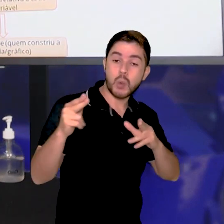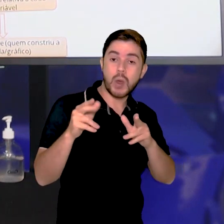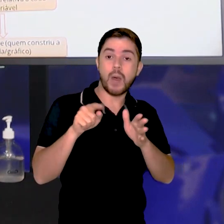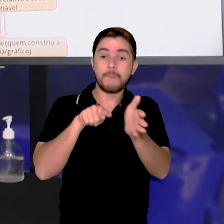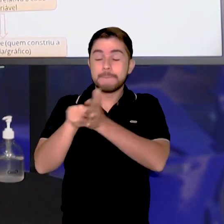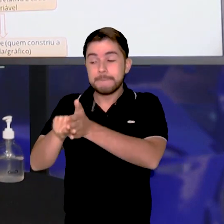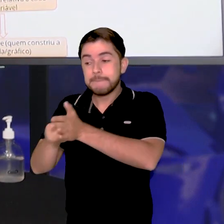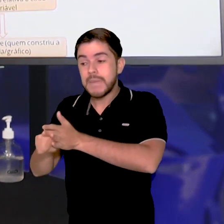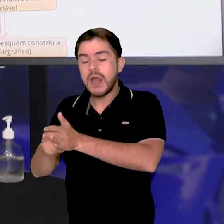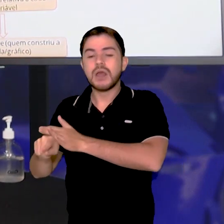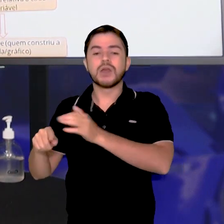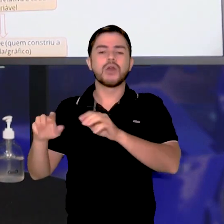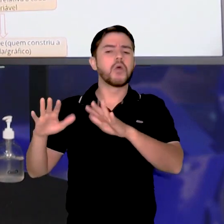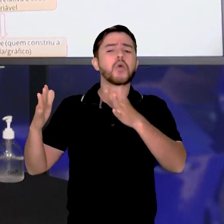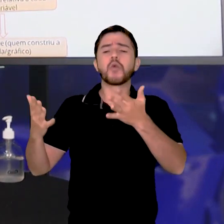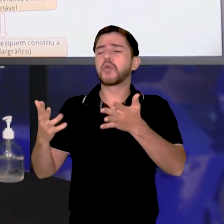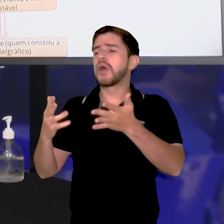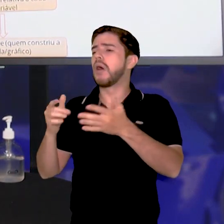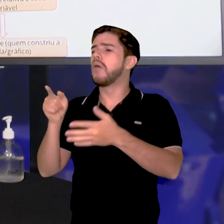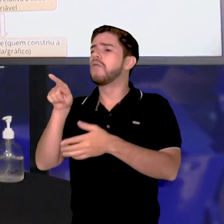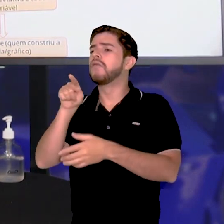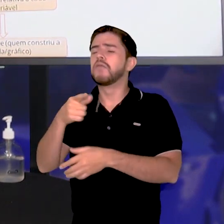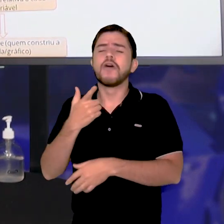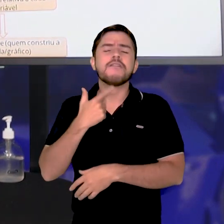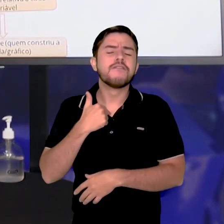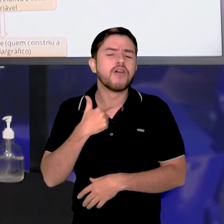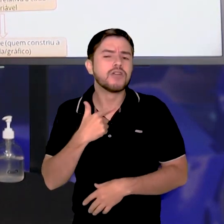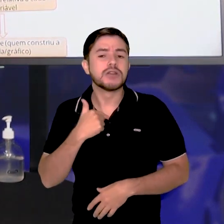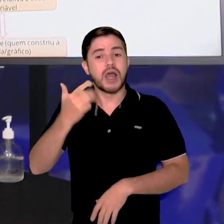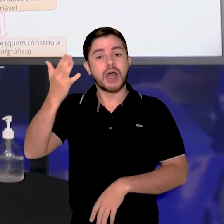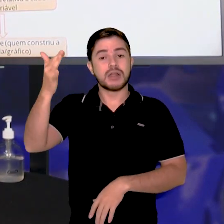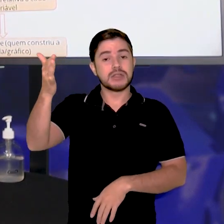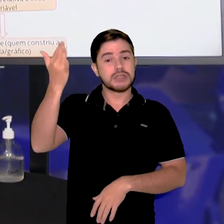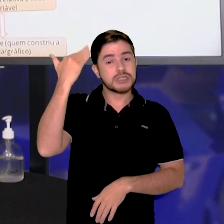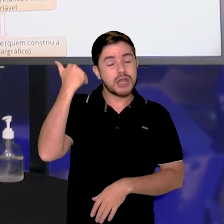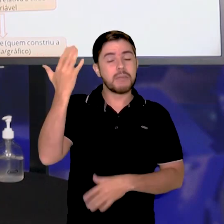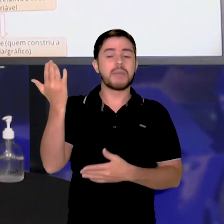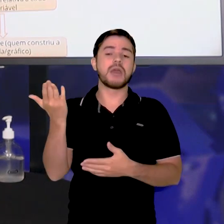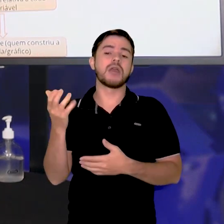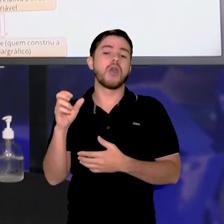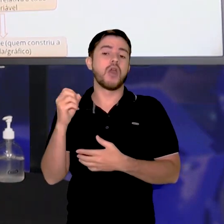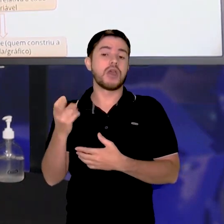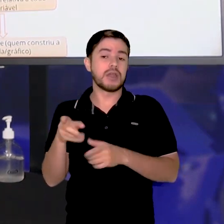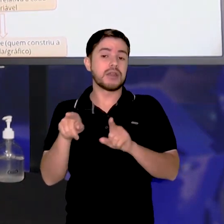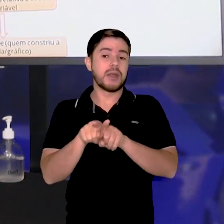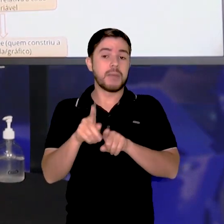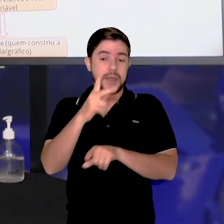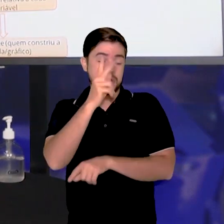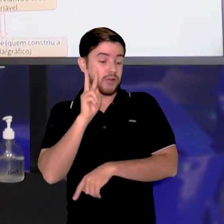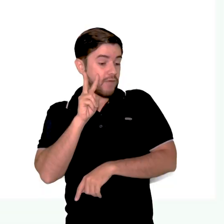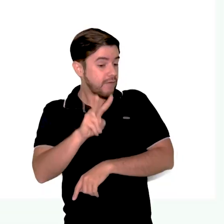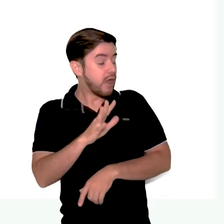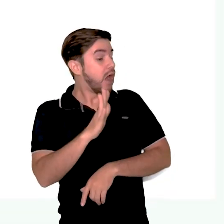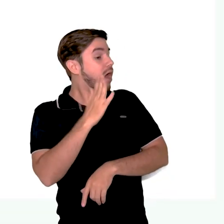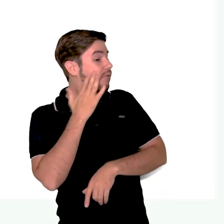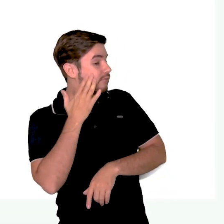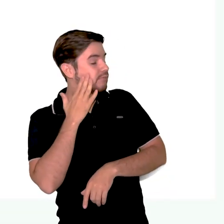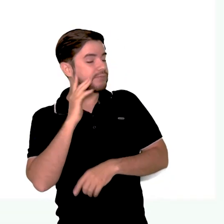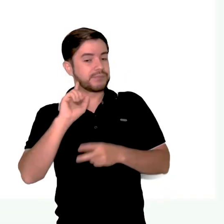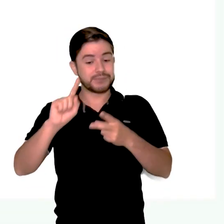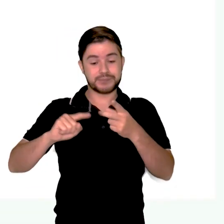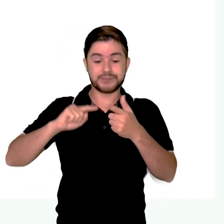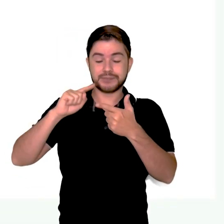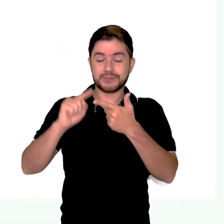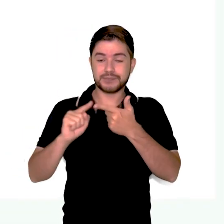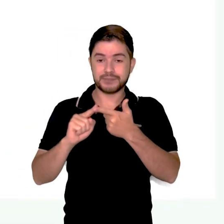pesquisando, o que é que você quer saber, para ficar mais compreensível para quem está olhando o seu gráfico ou só a sua tabela. O segundo passo que eu indico é